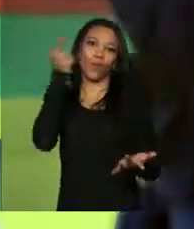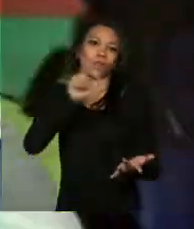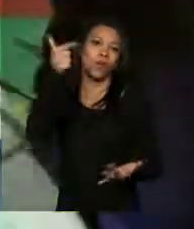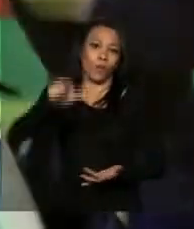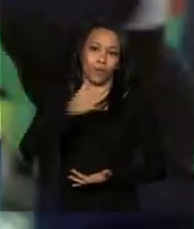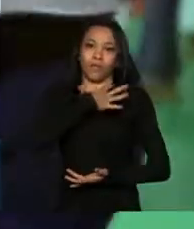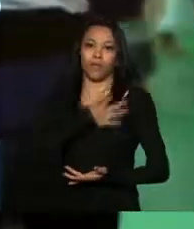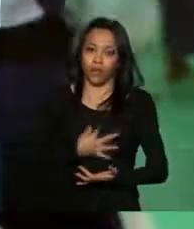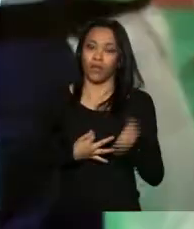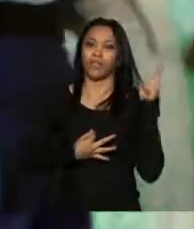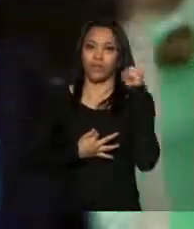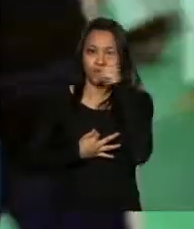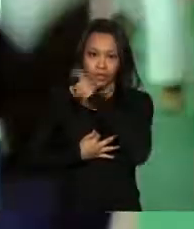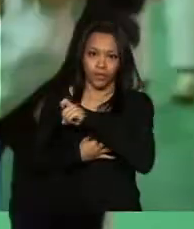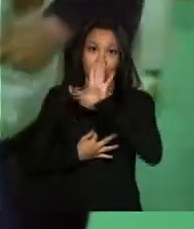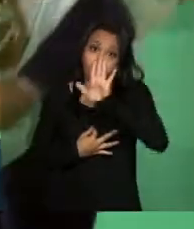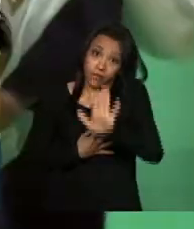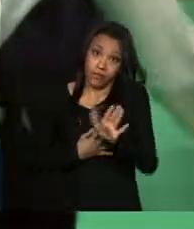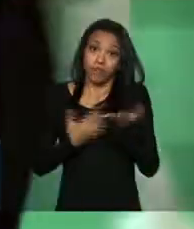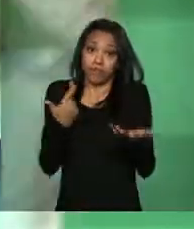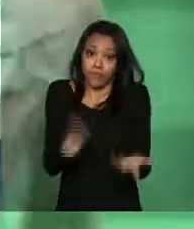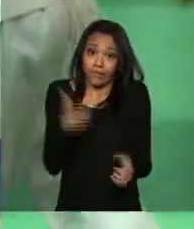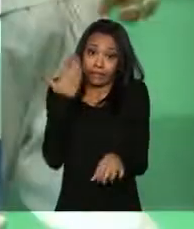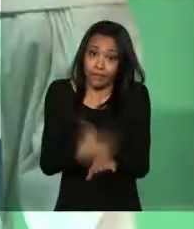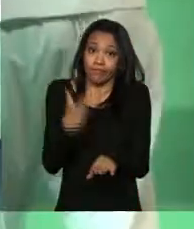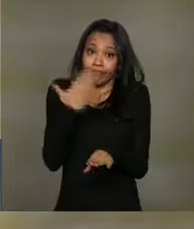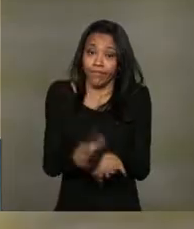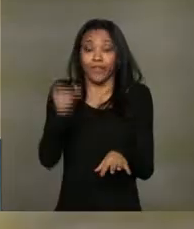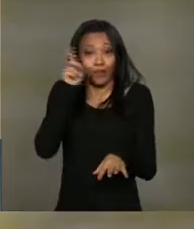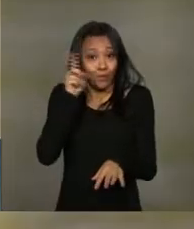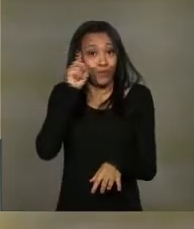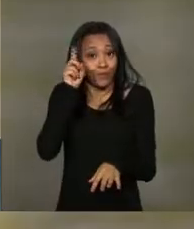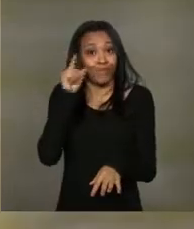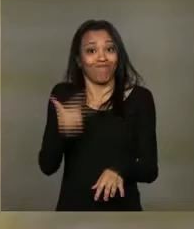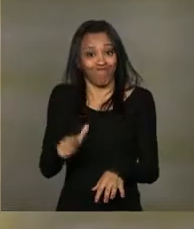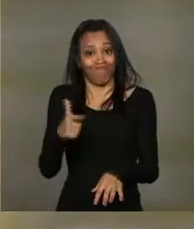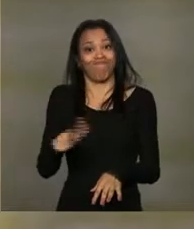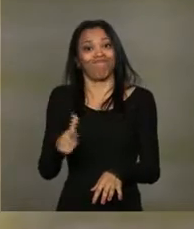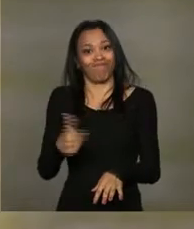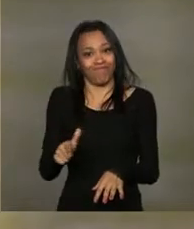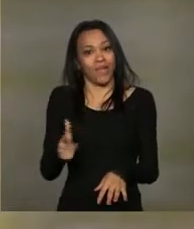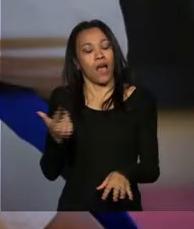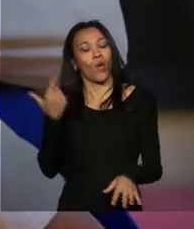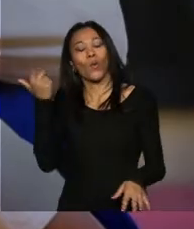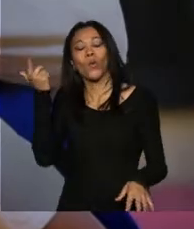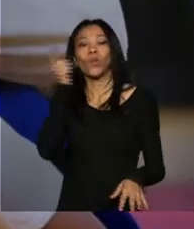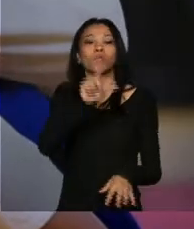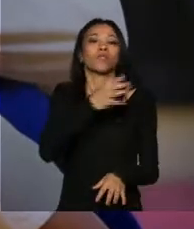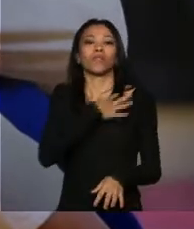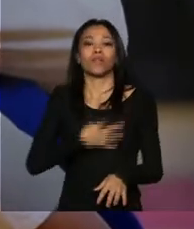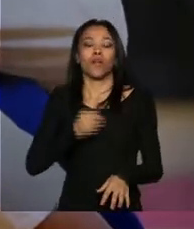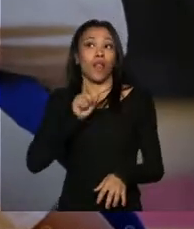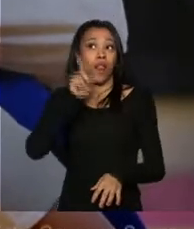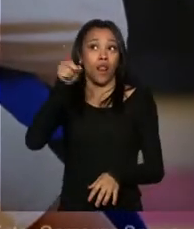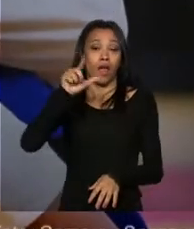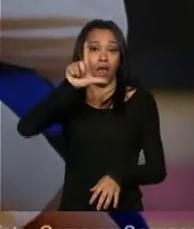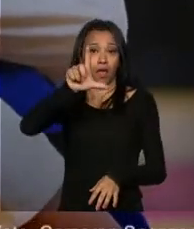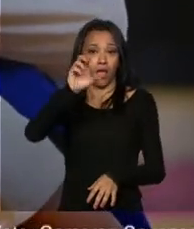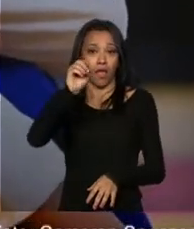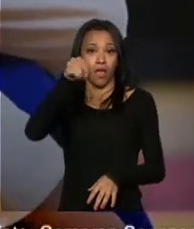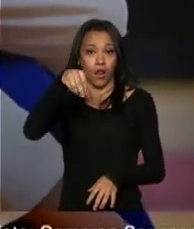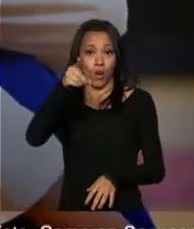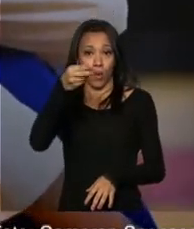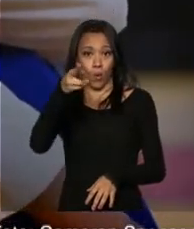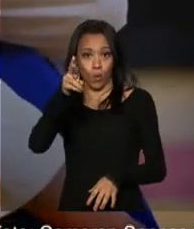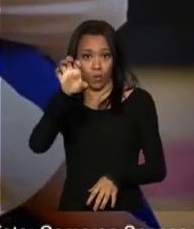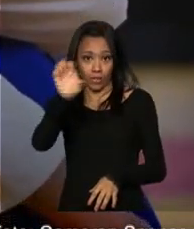é muito difícil, então tem que treinar todos os dias intensamente para poder chegar lá. Londres, eu recordo sempre da